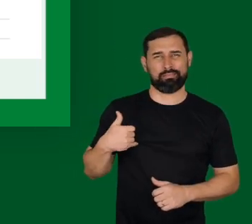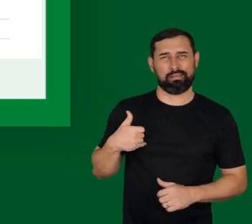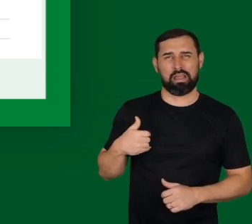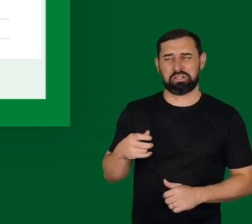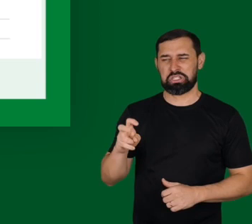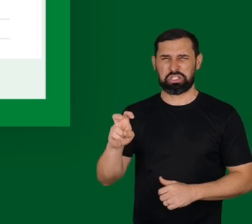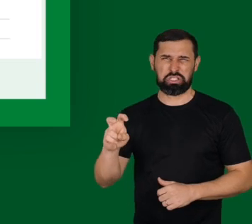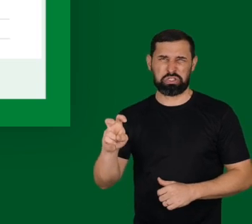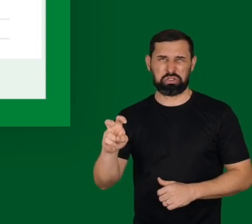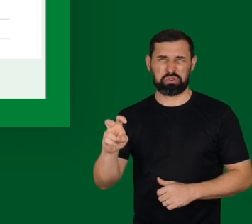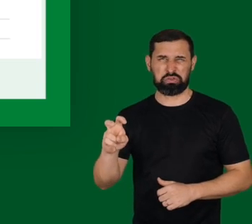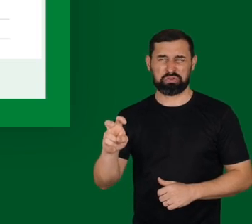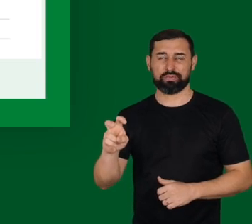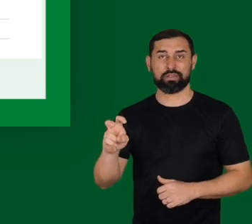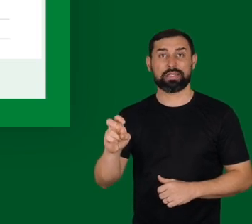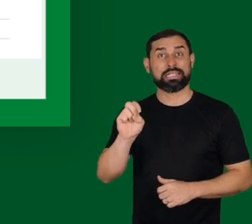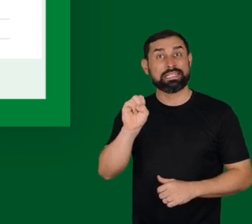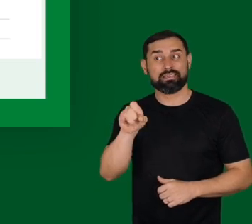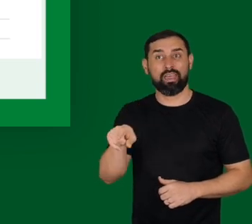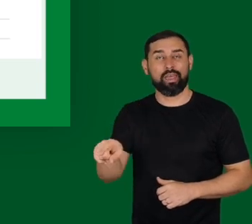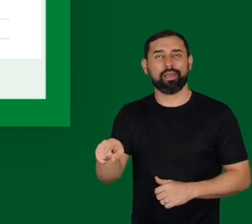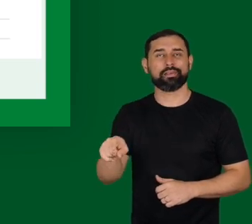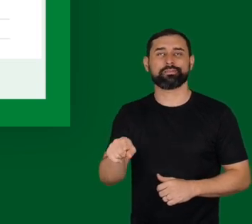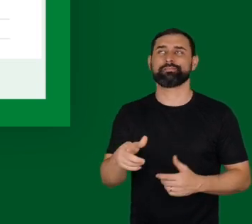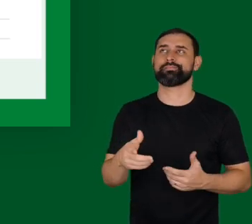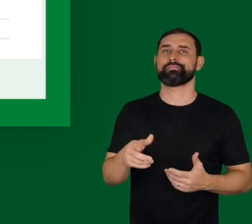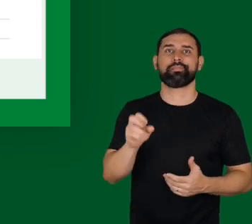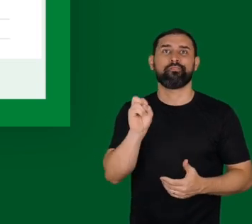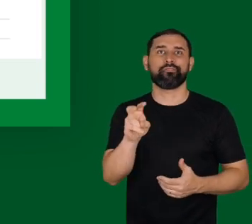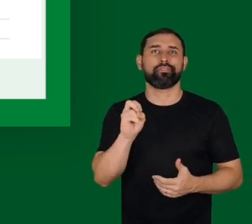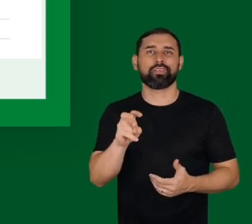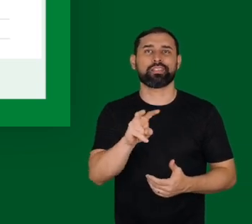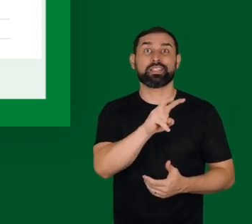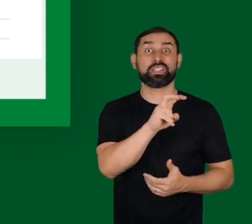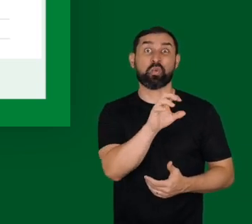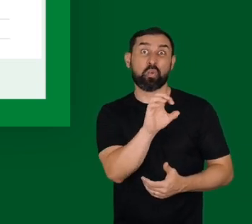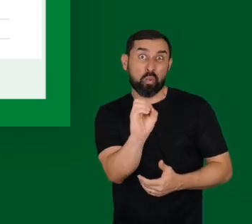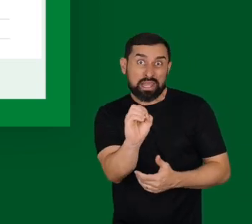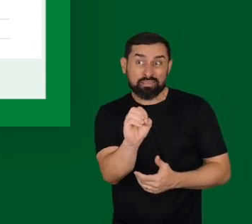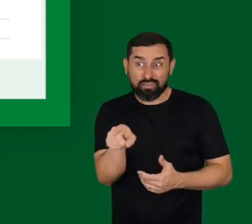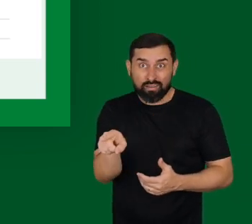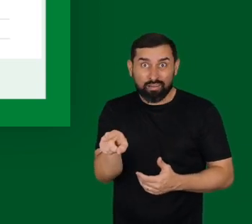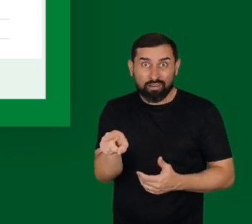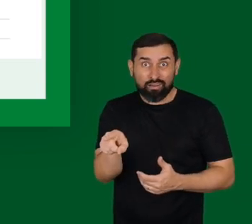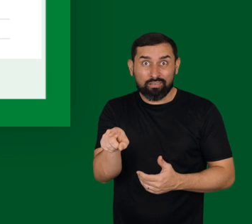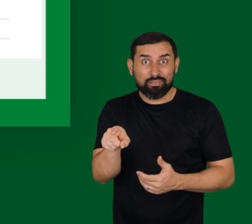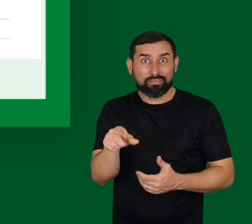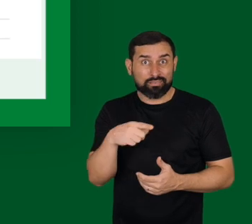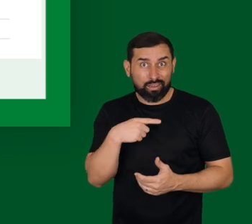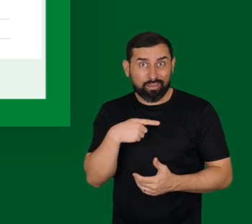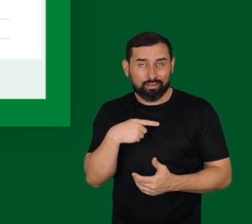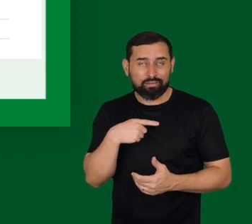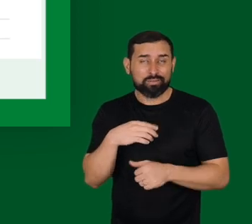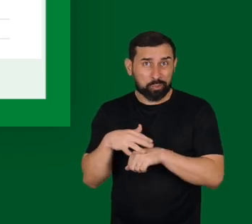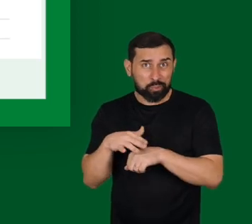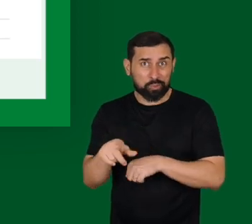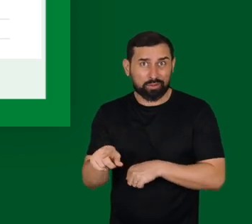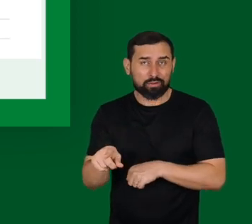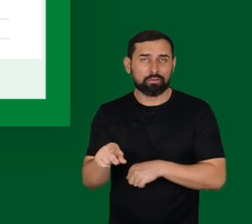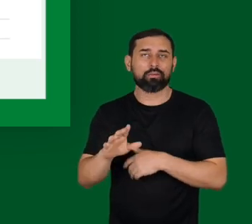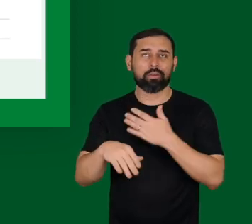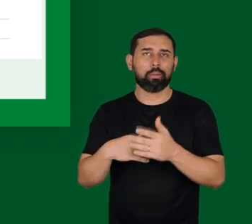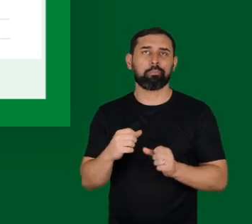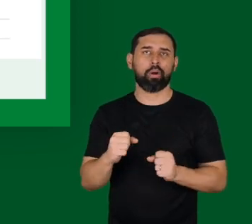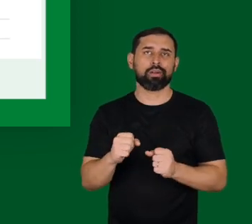costumam colocar? Que um estado convulsivo crônico, ele vai durar em torno de